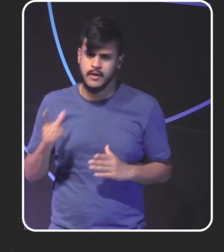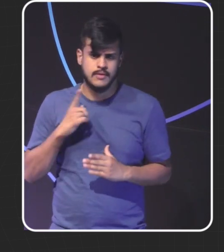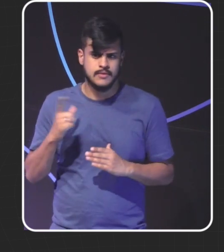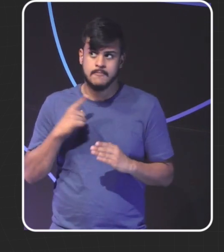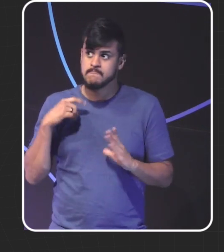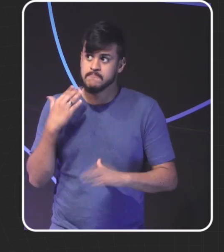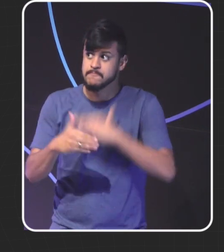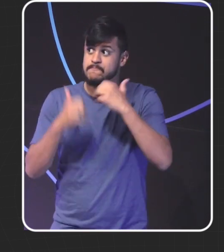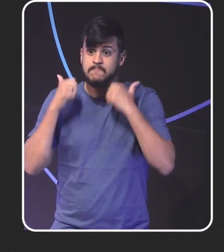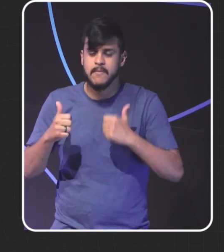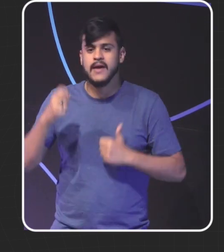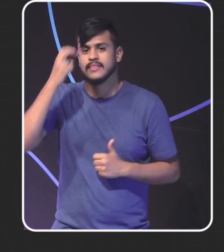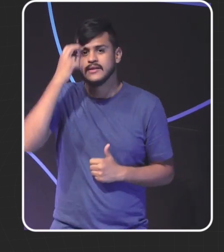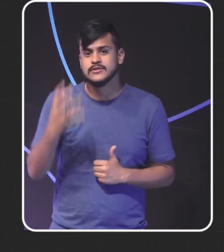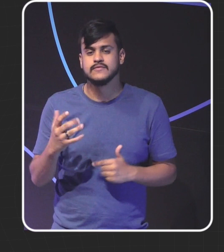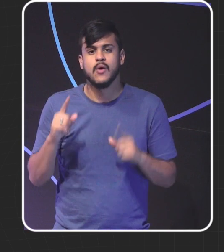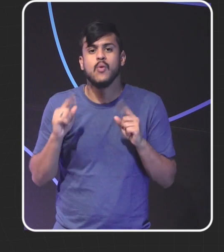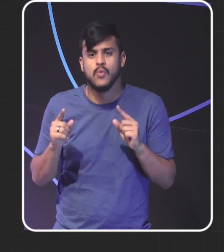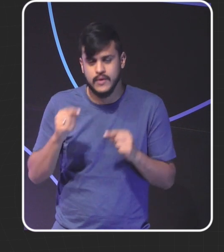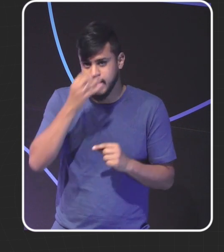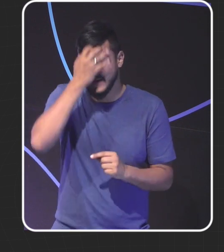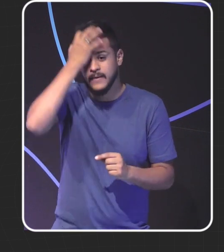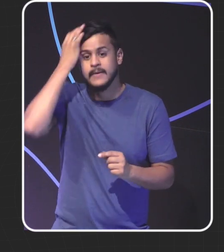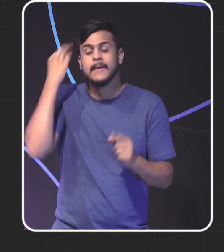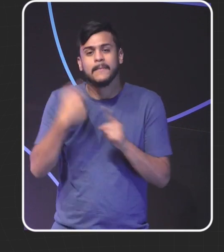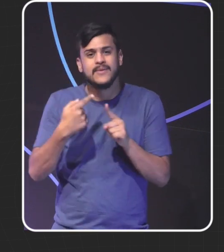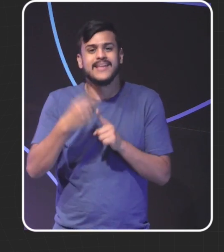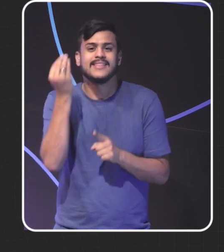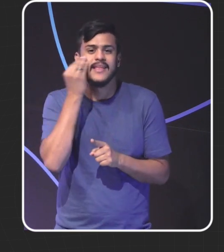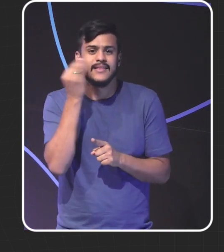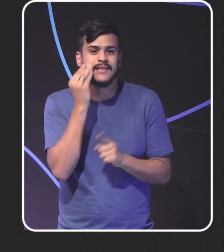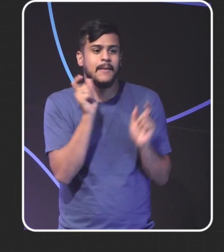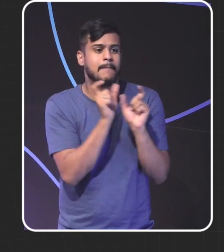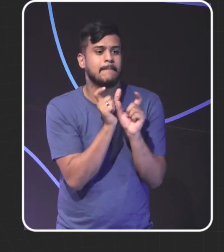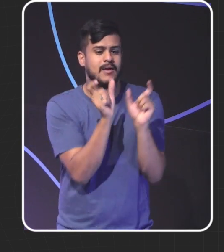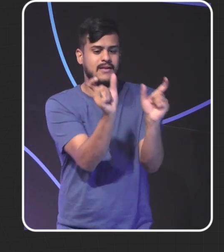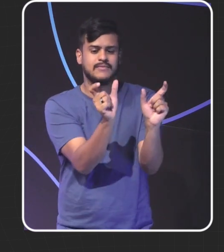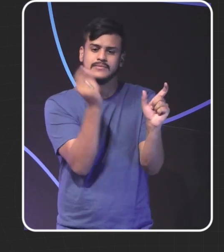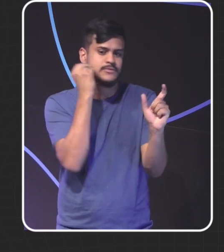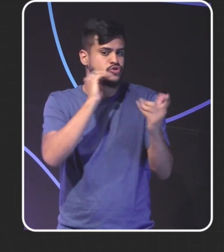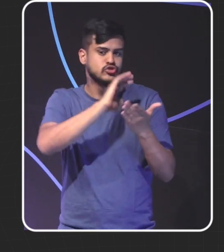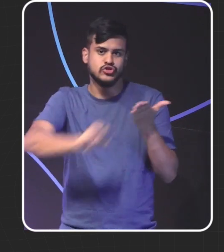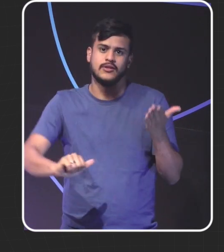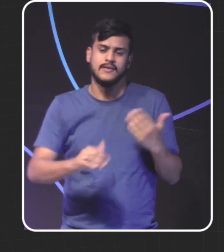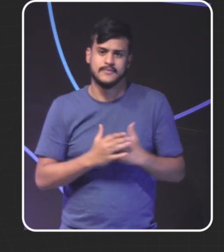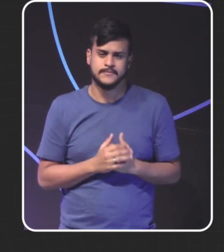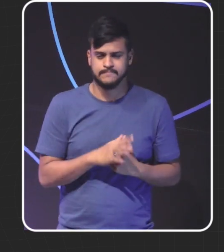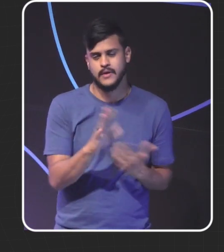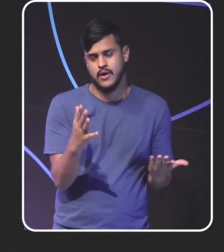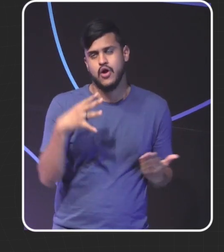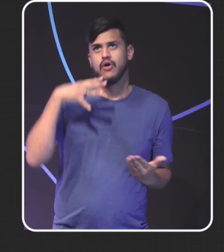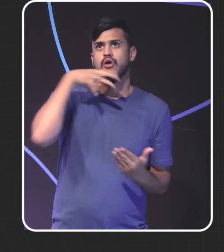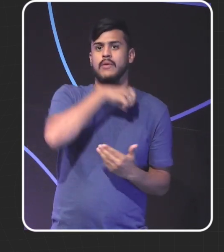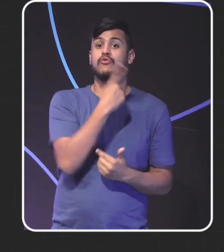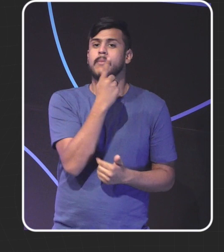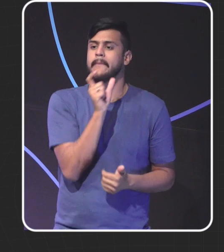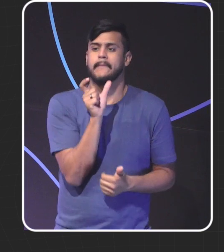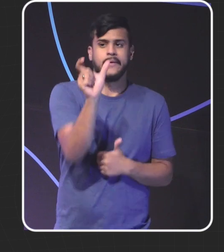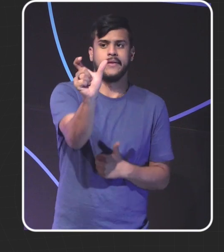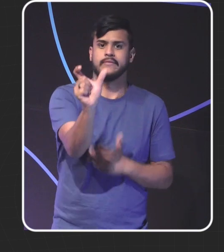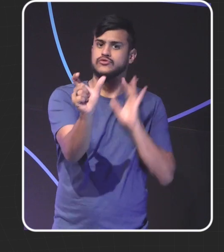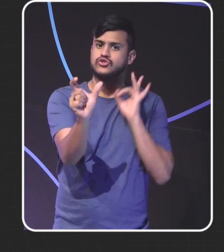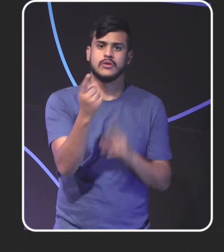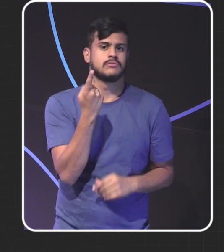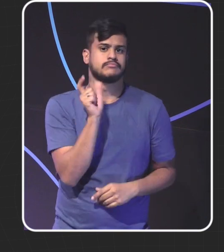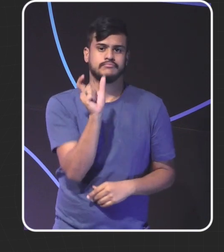nesse sentido é justamente a desambiguação, né? Então, é claro que se você jogar uma palavra solta assim, né?